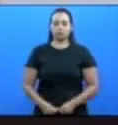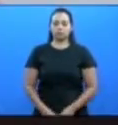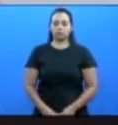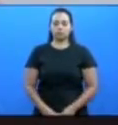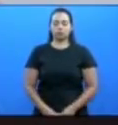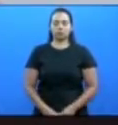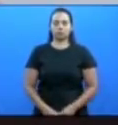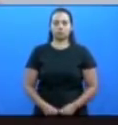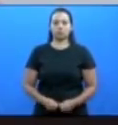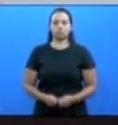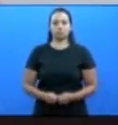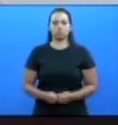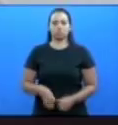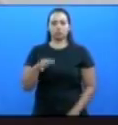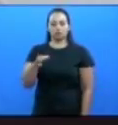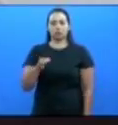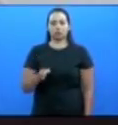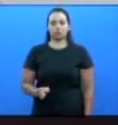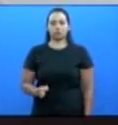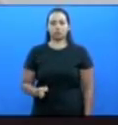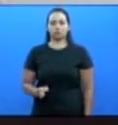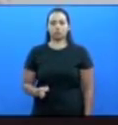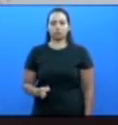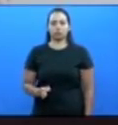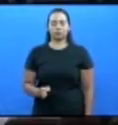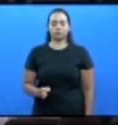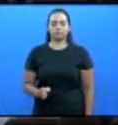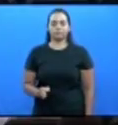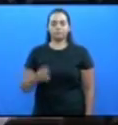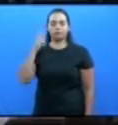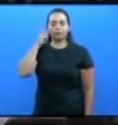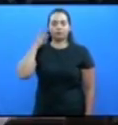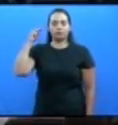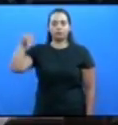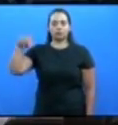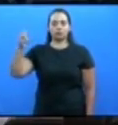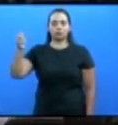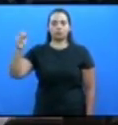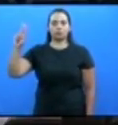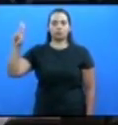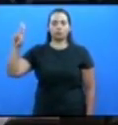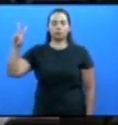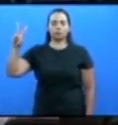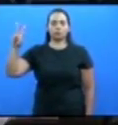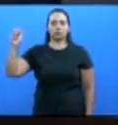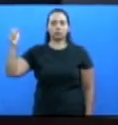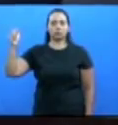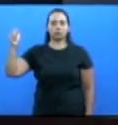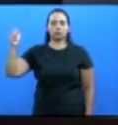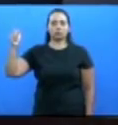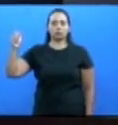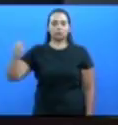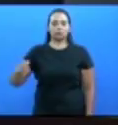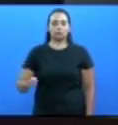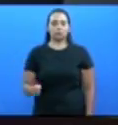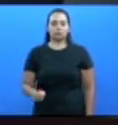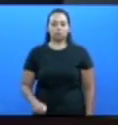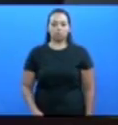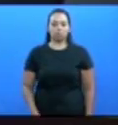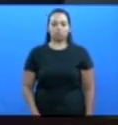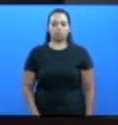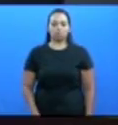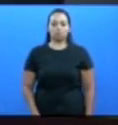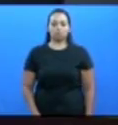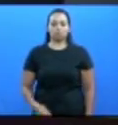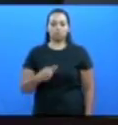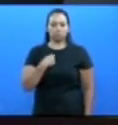como estão. Aprovado. Sua presidente, só pela ordem. Pela ordem. Como eu vou me abster de todas, e por conta